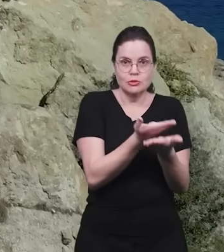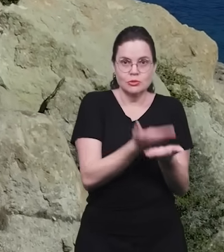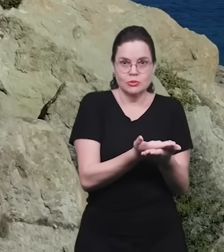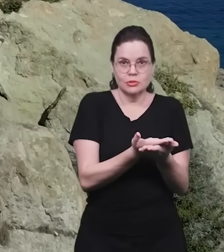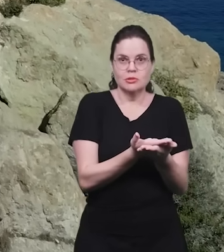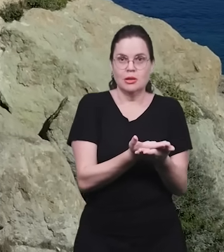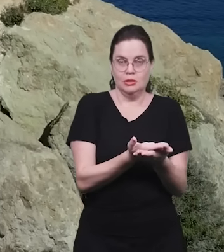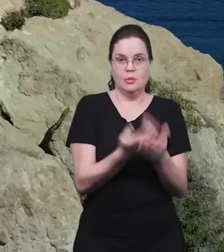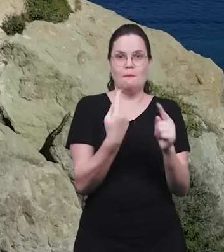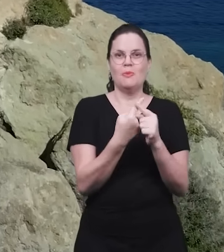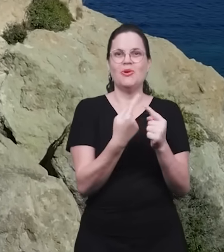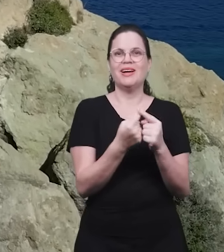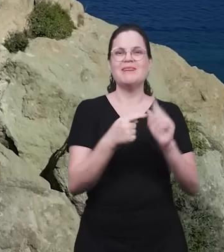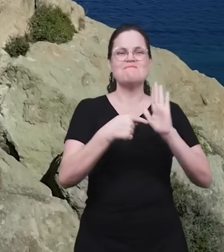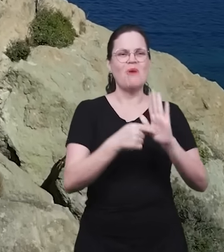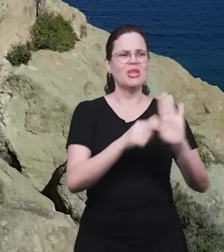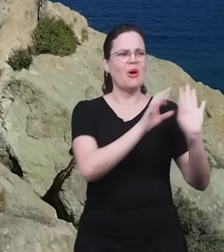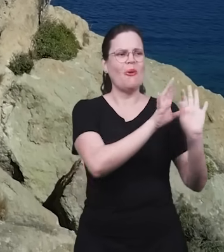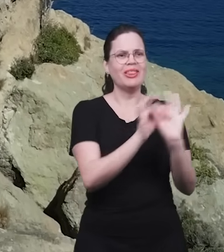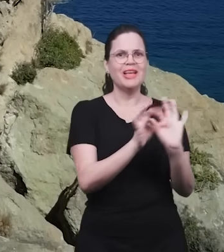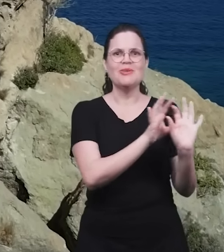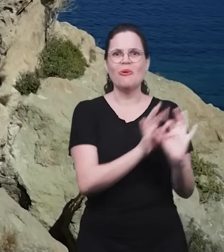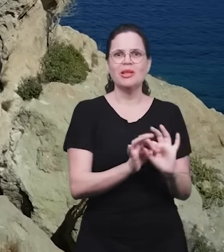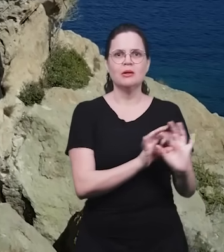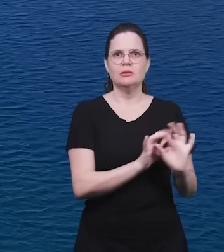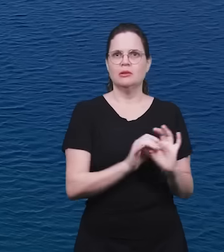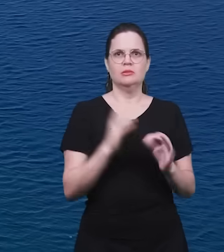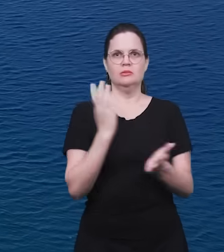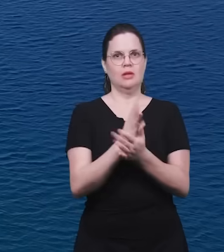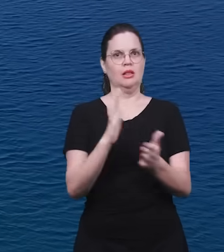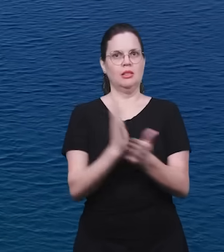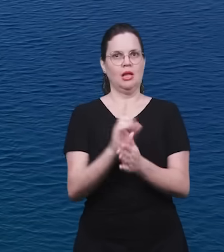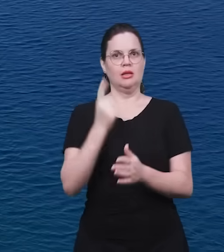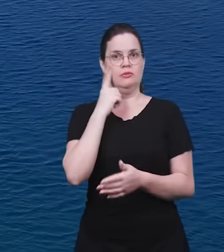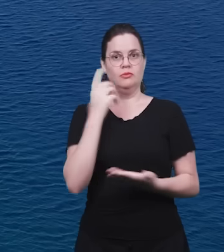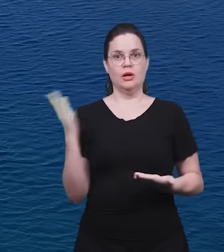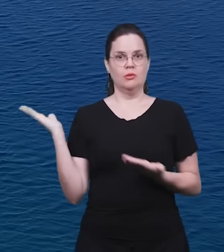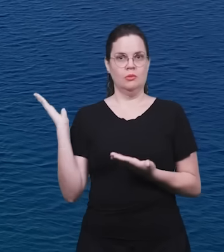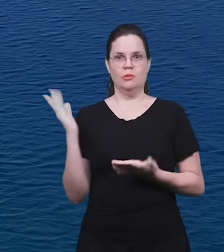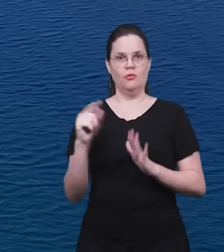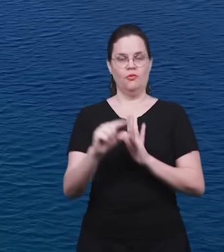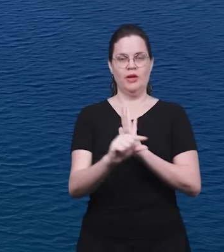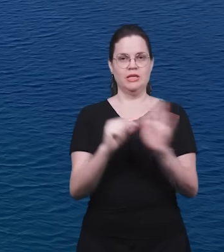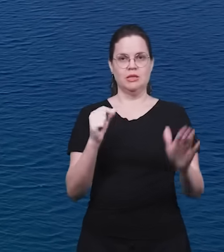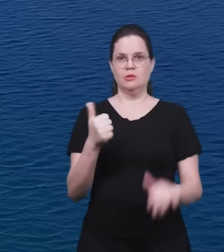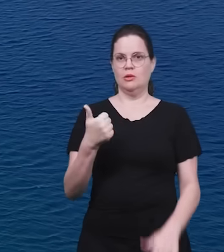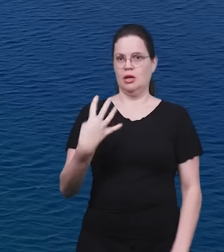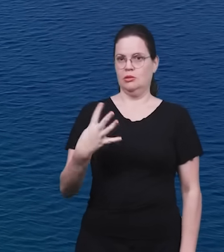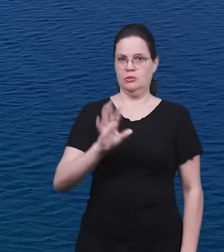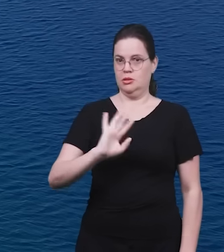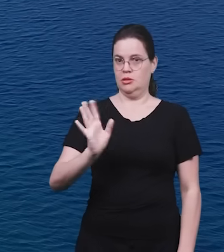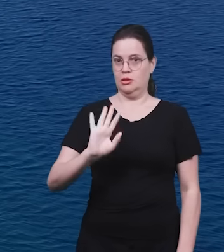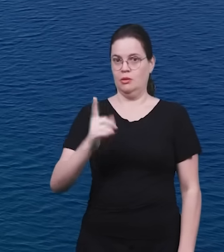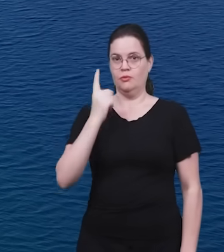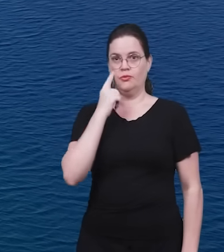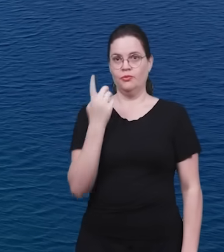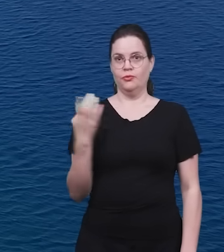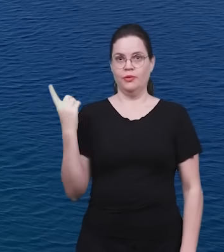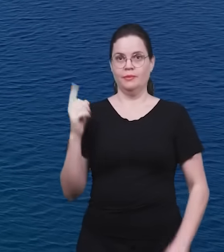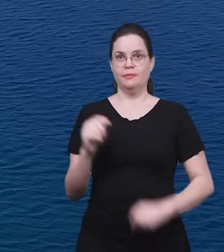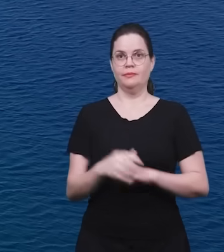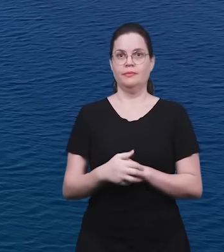do texto de contexto não tem nada a ver com isso aqui. Isso aqui é uma